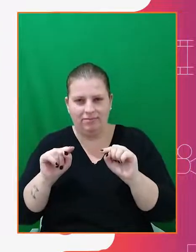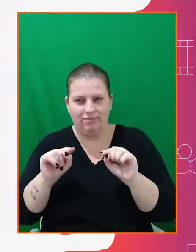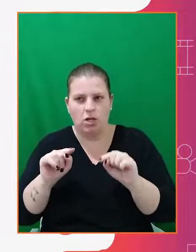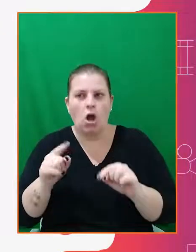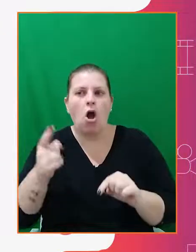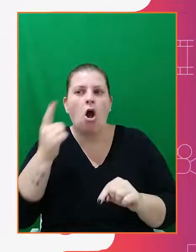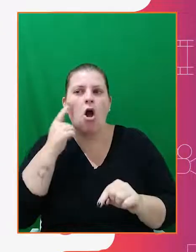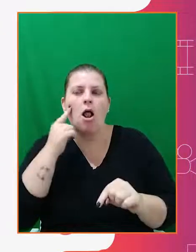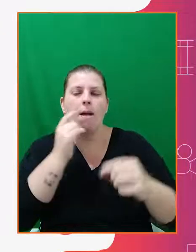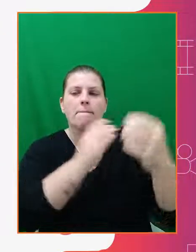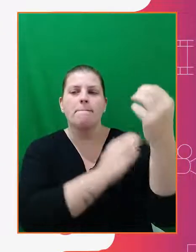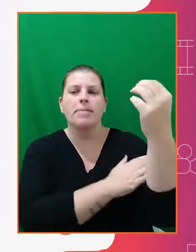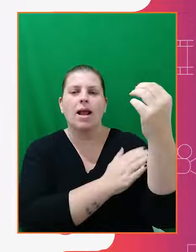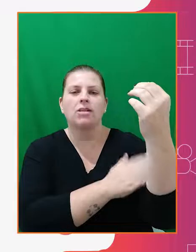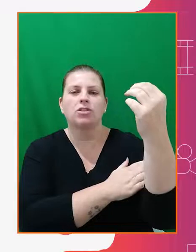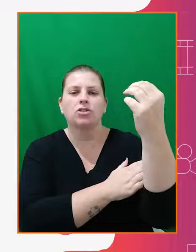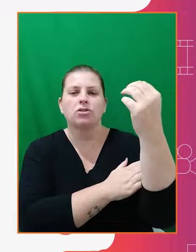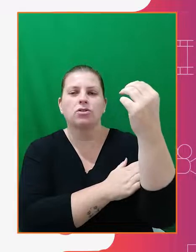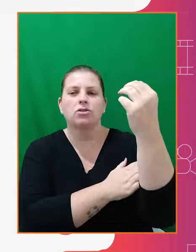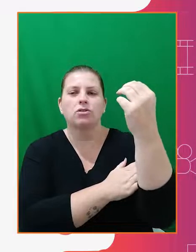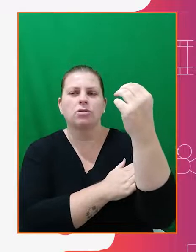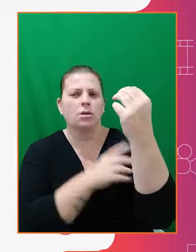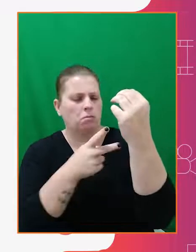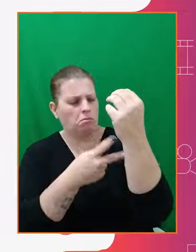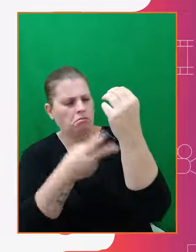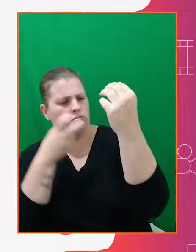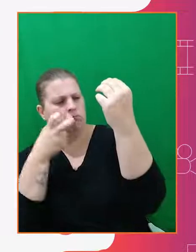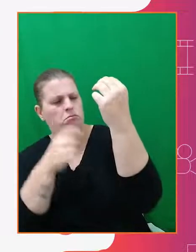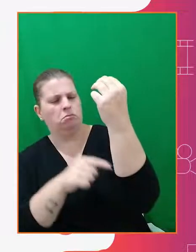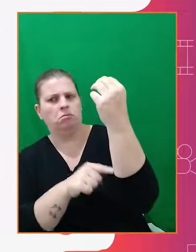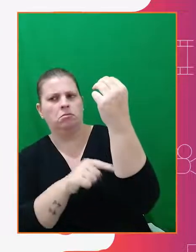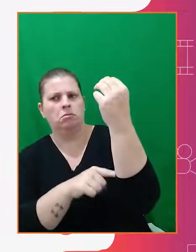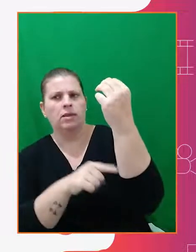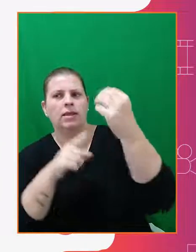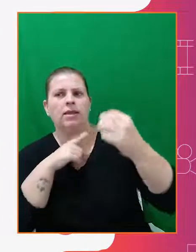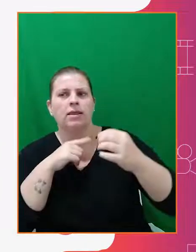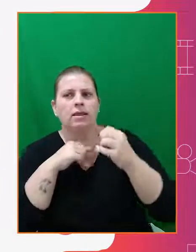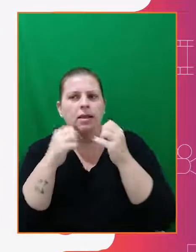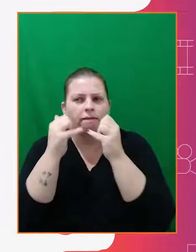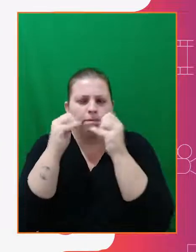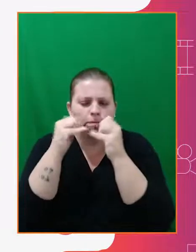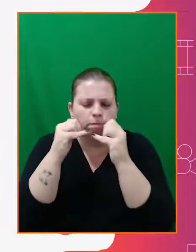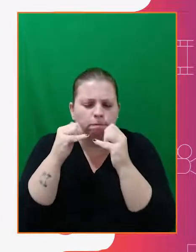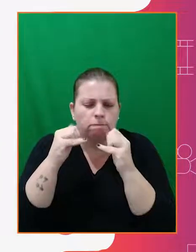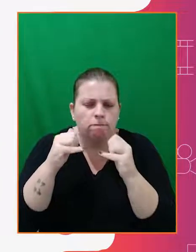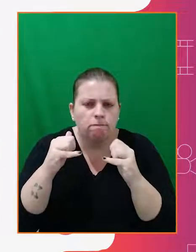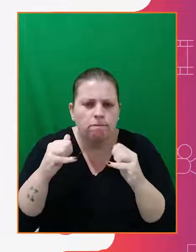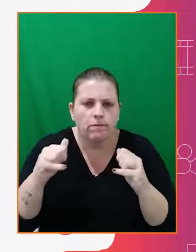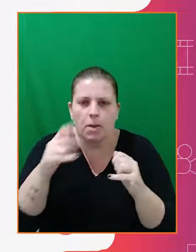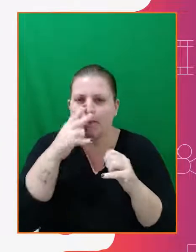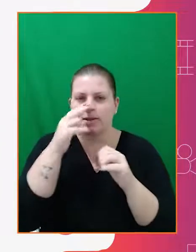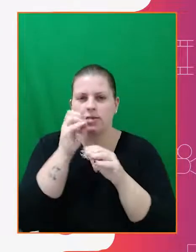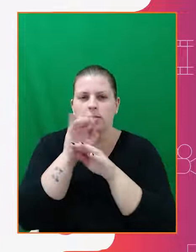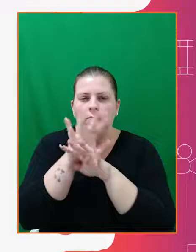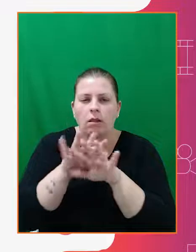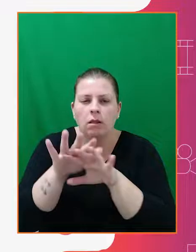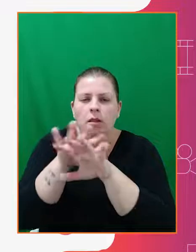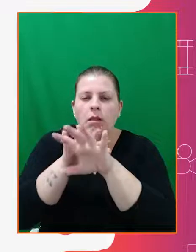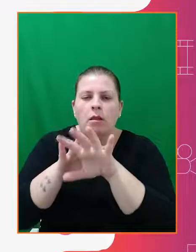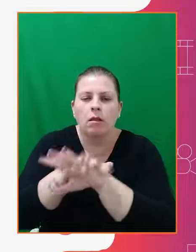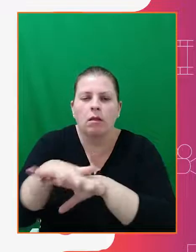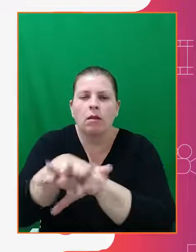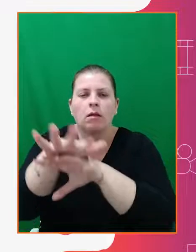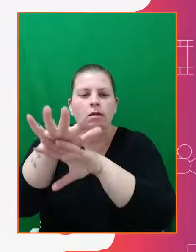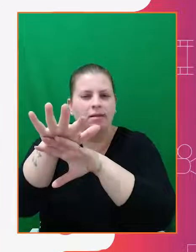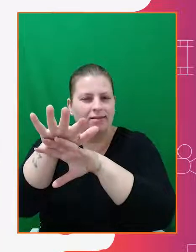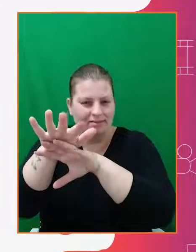braço do personagem. Perceba que várias linhas unidas trazem a ideia de sombra.